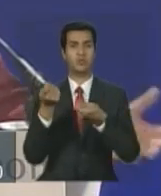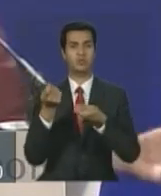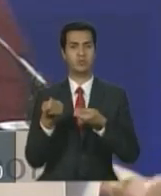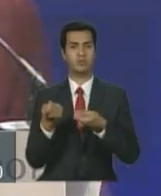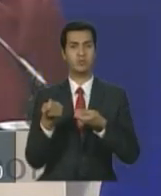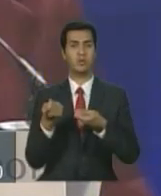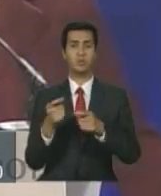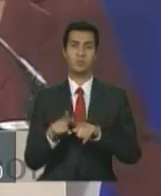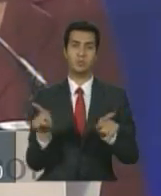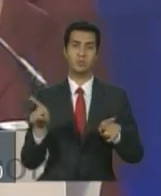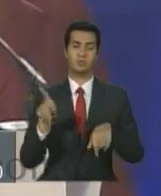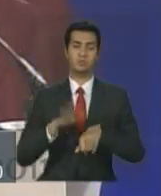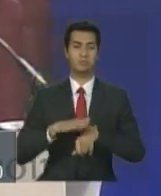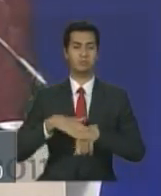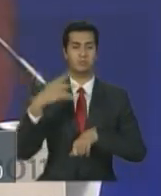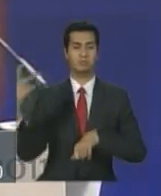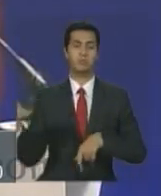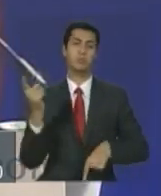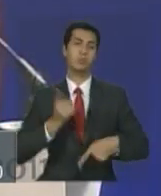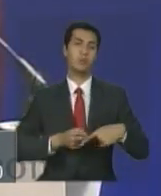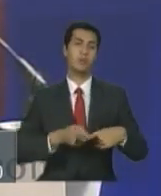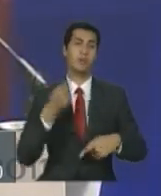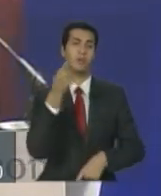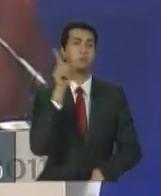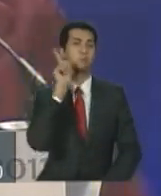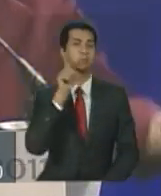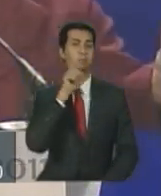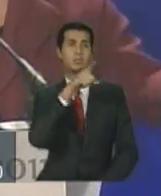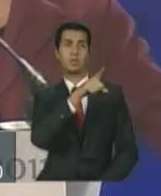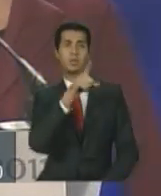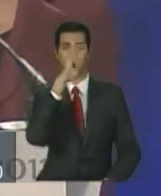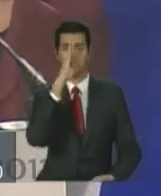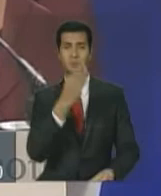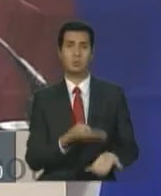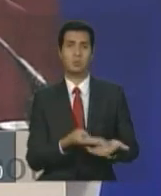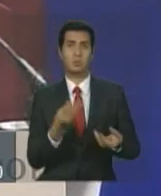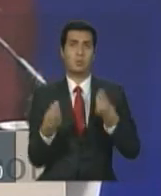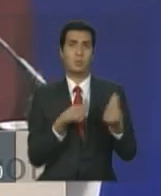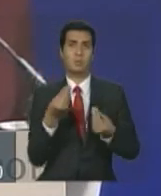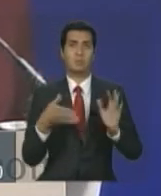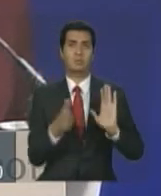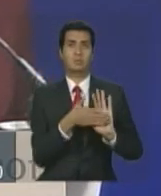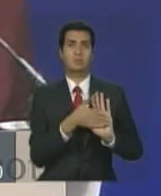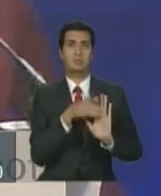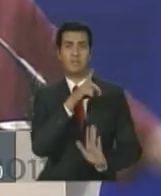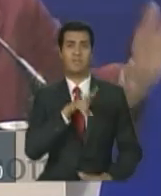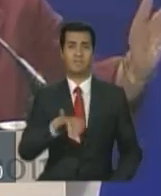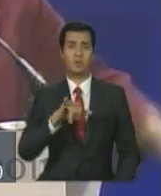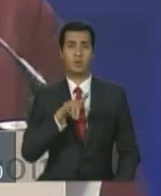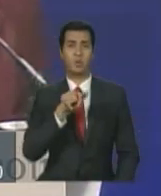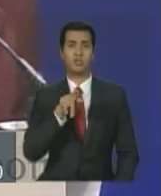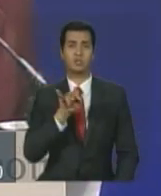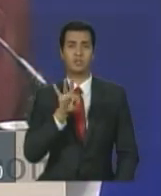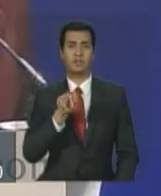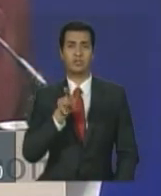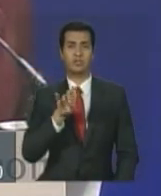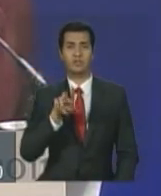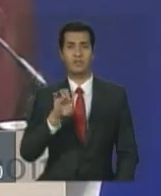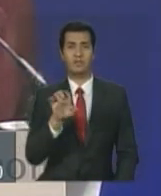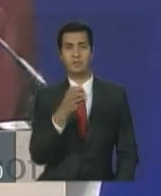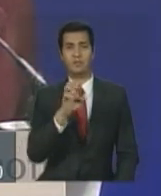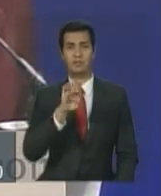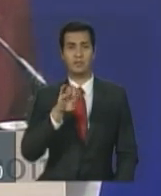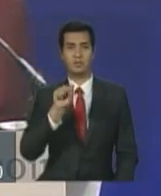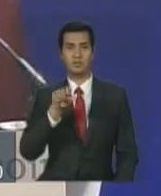os Estados Unidos não me dão garantia se vão ou não fazer outro quantitativo easing. Porque cada vez que ele faz